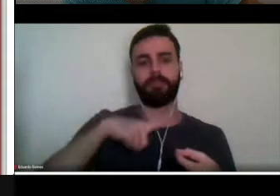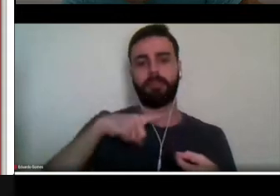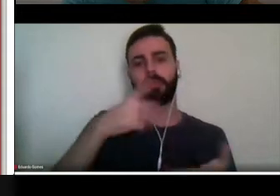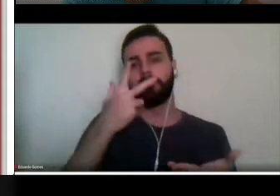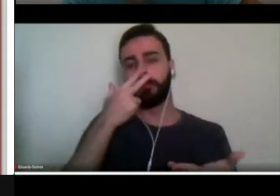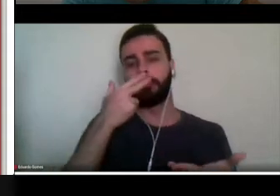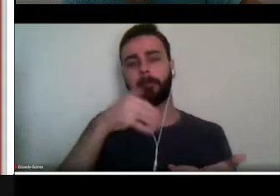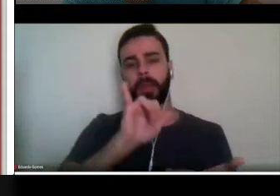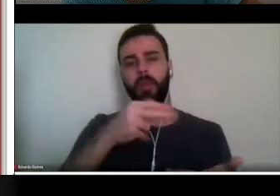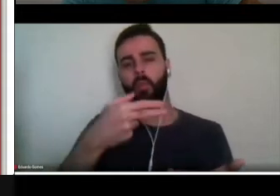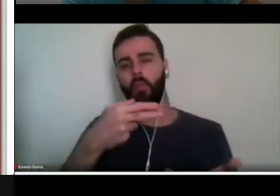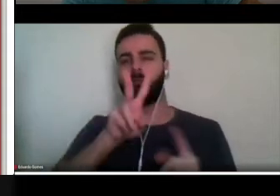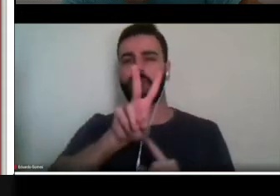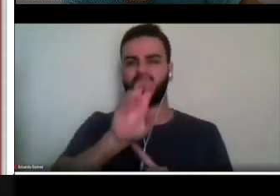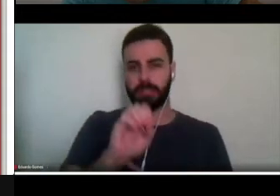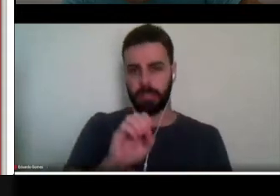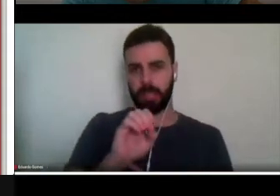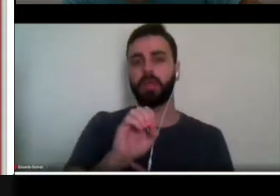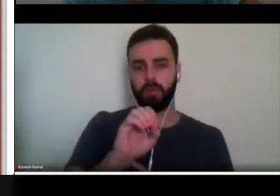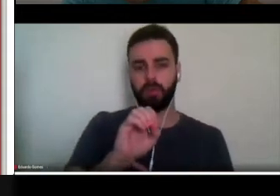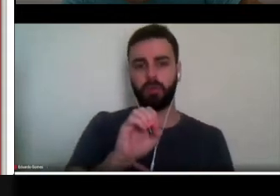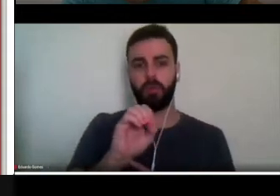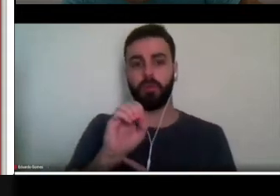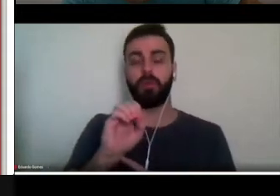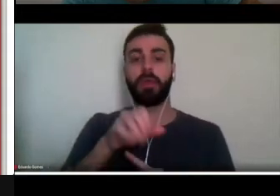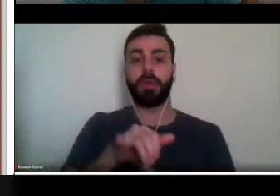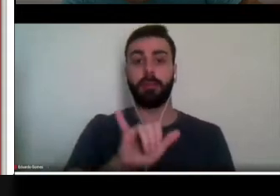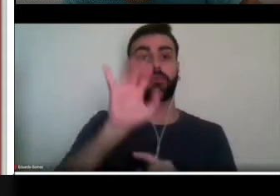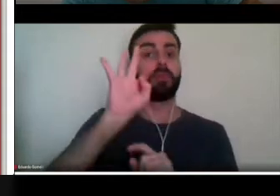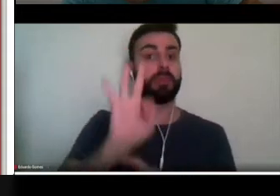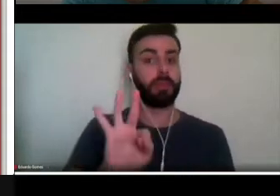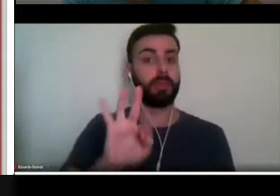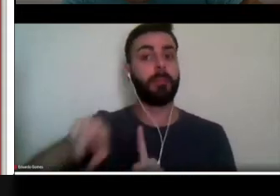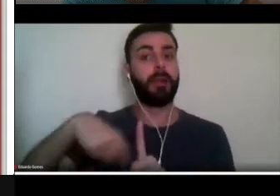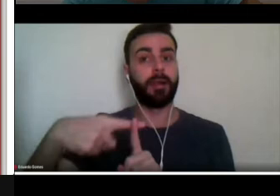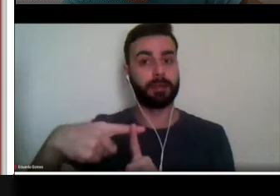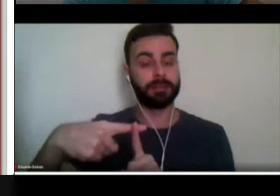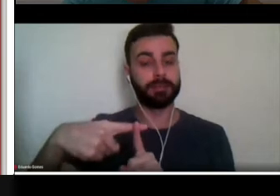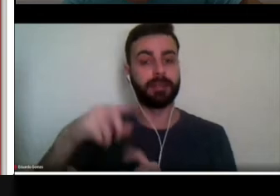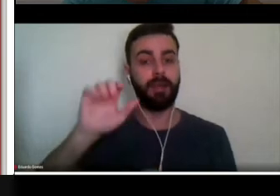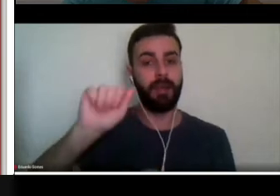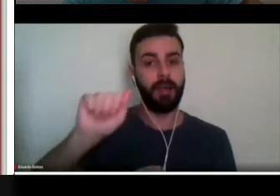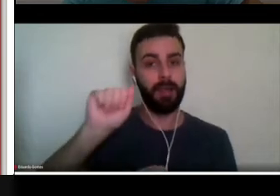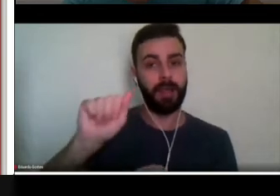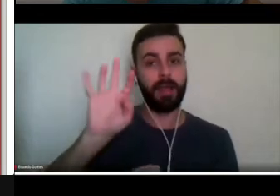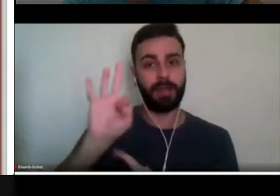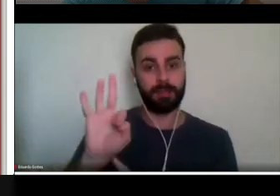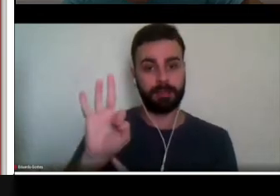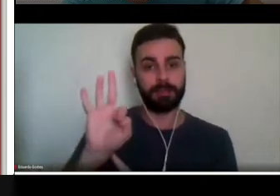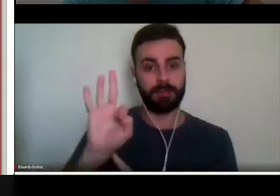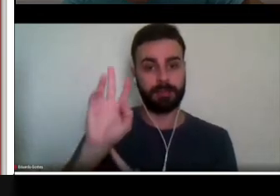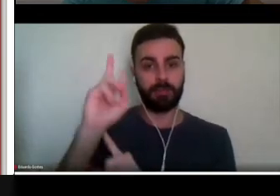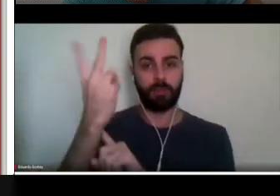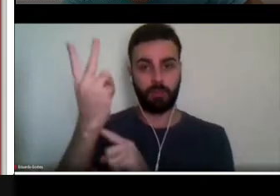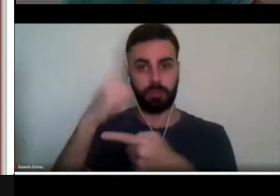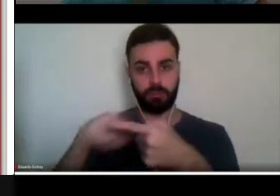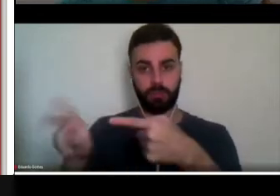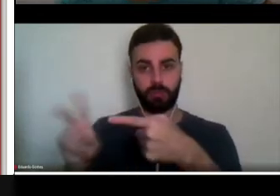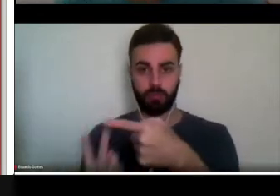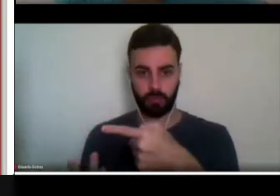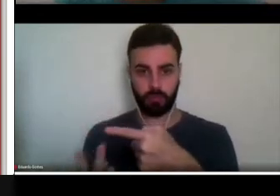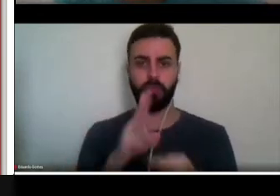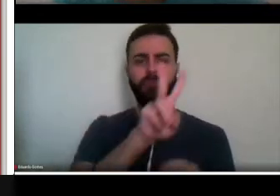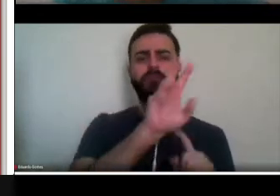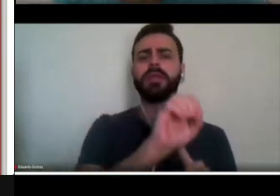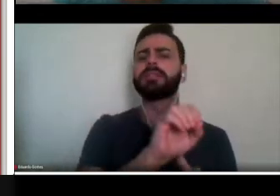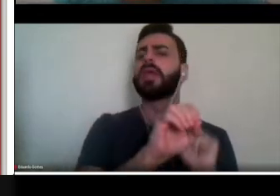V0YT mais um AT2 sobre 2. O V0Y é igual a zero, porque a